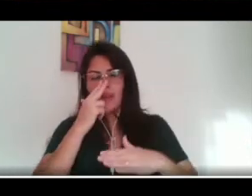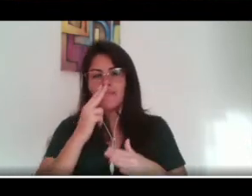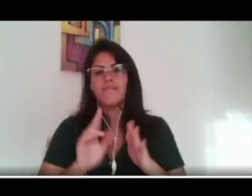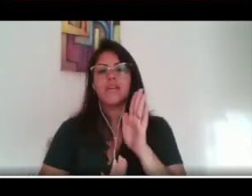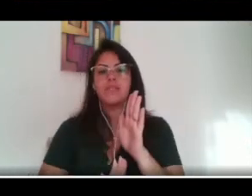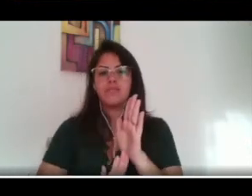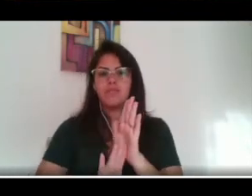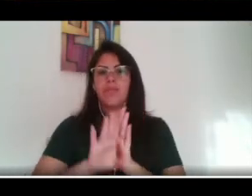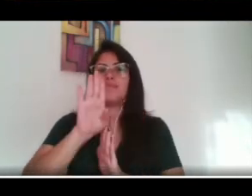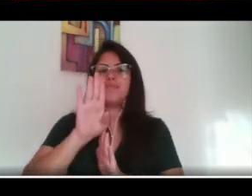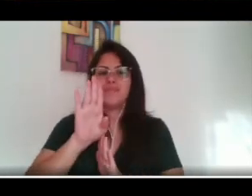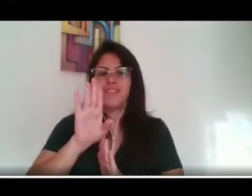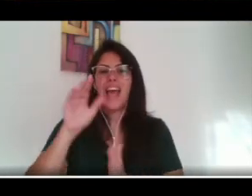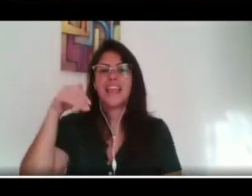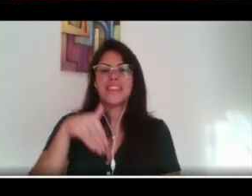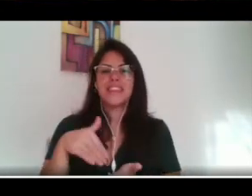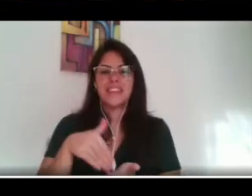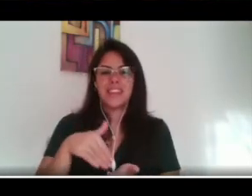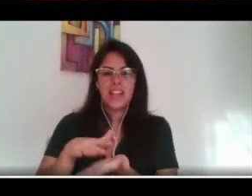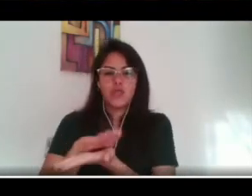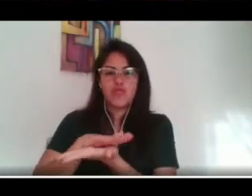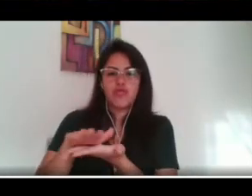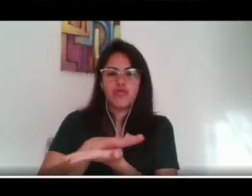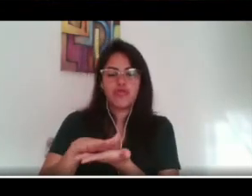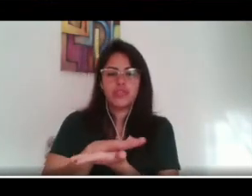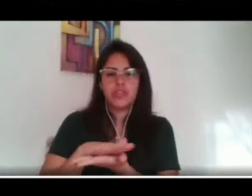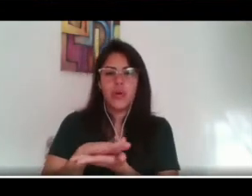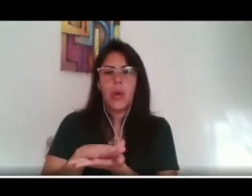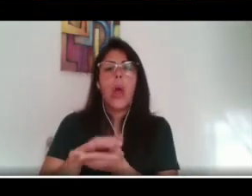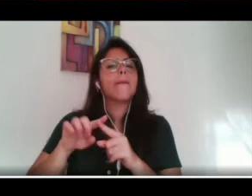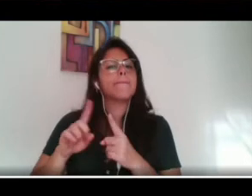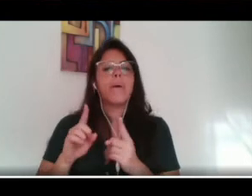uma velocidade de mesmo módulo da velocidade inicial.